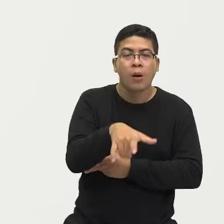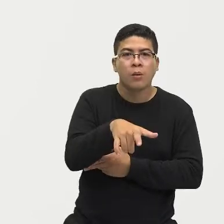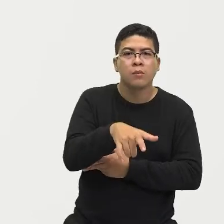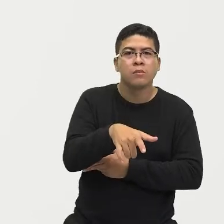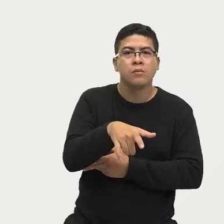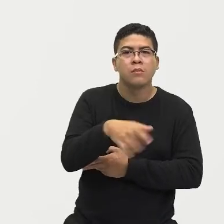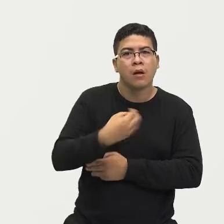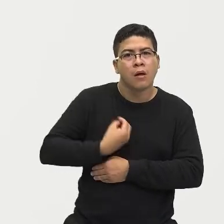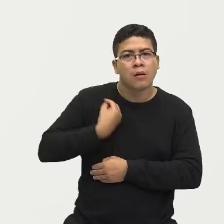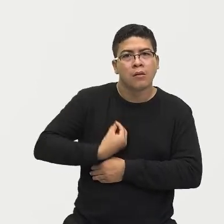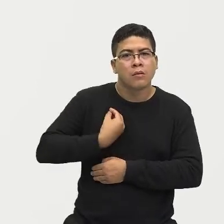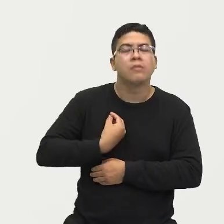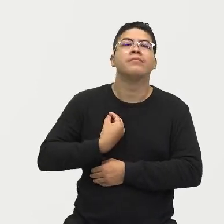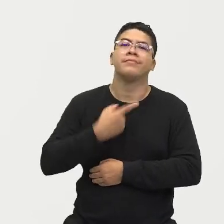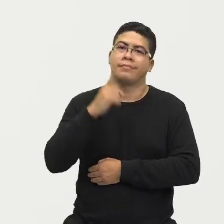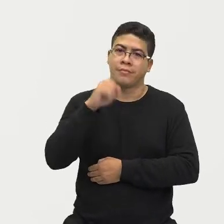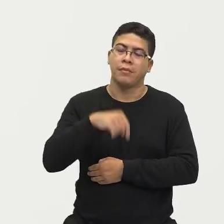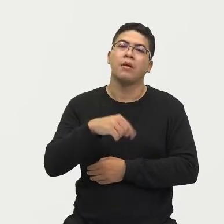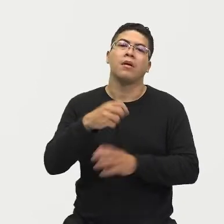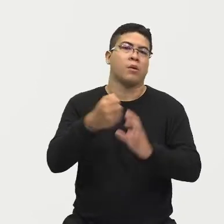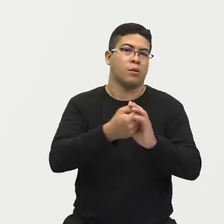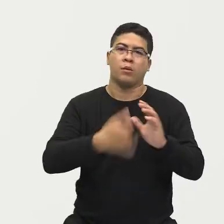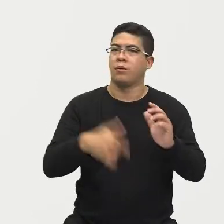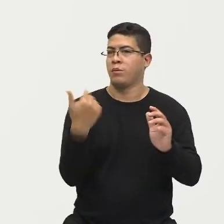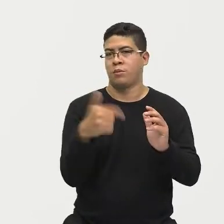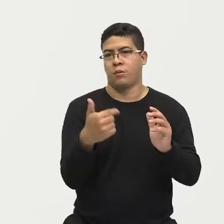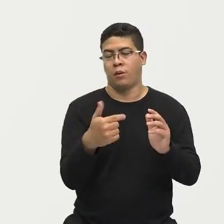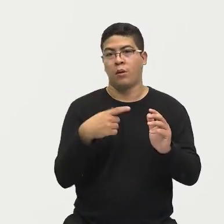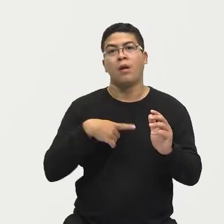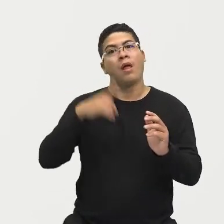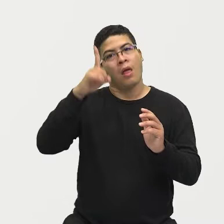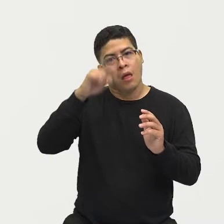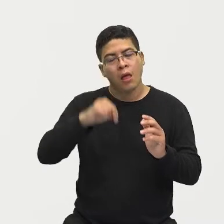Ele é um ser. A característica desse ser